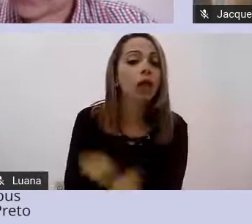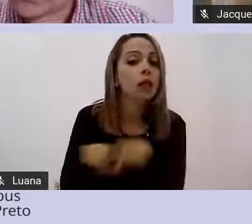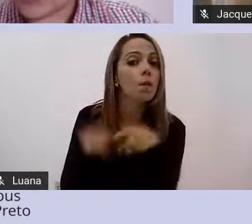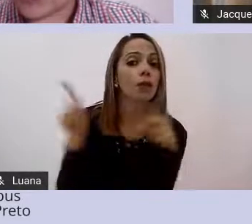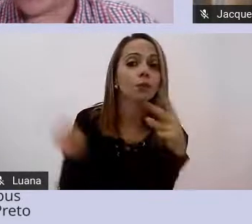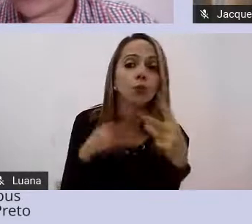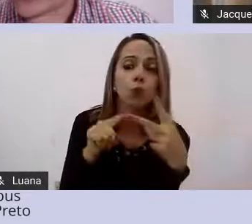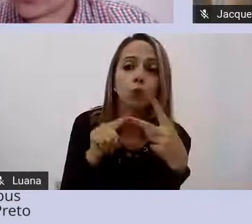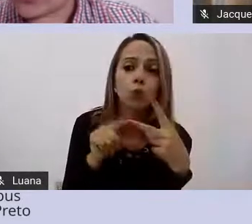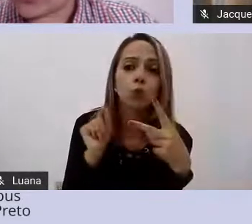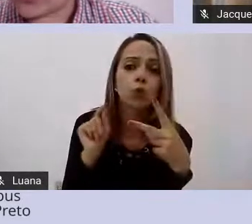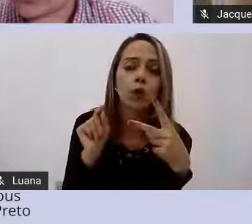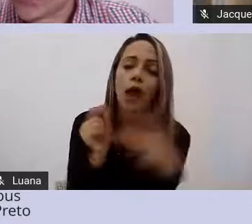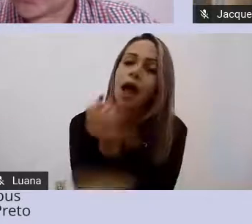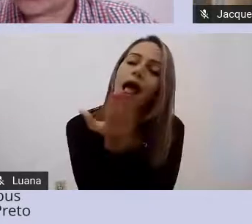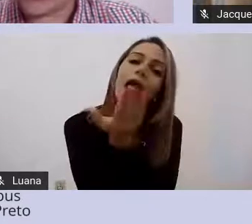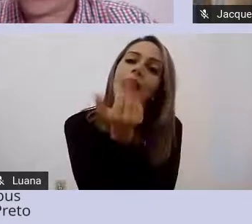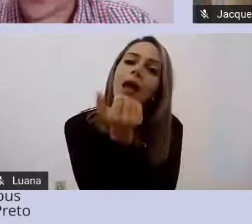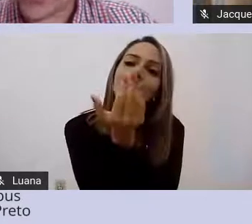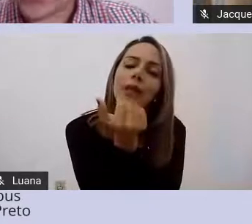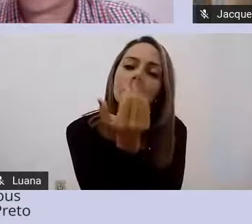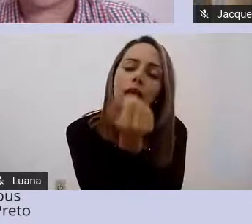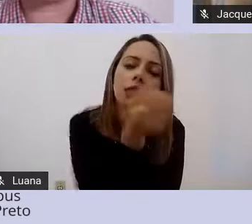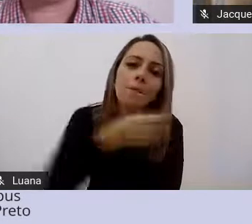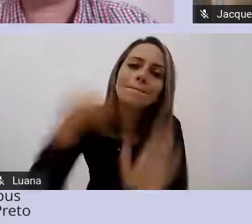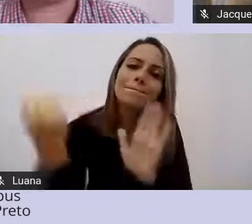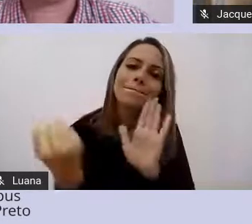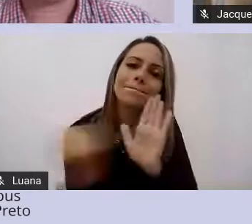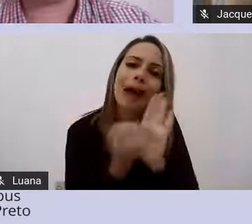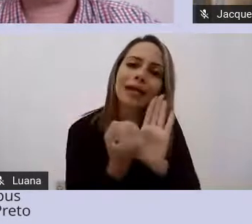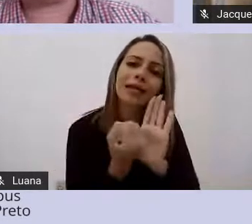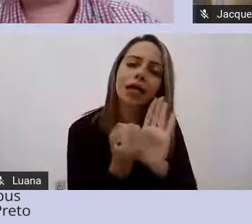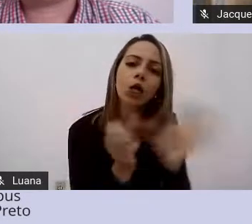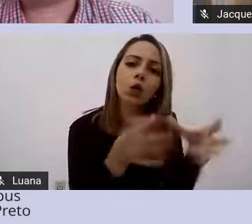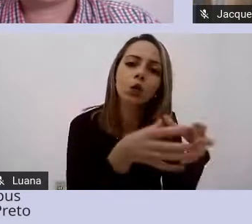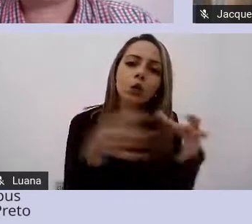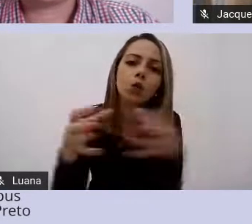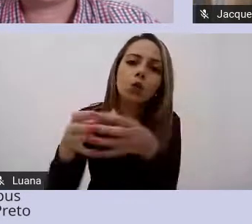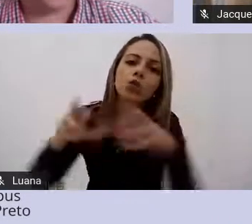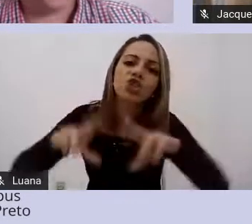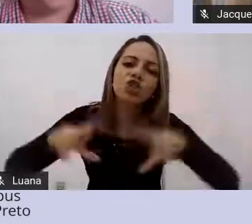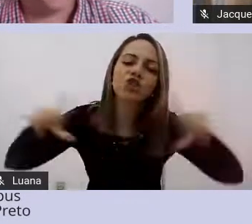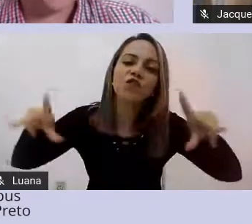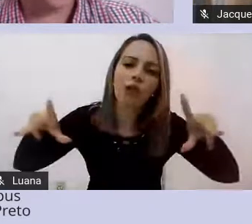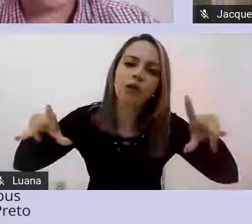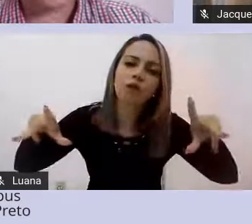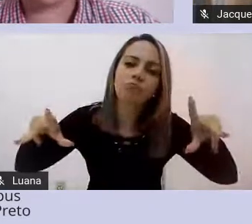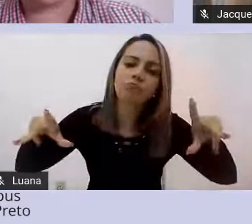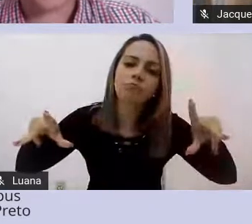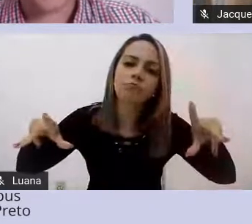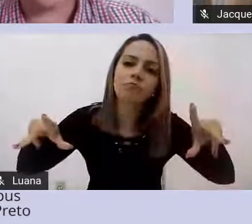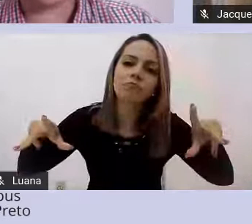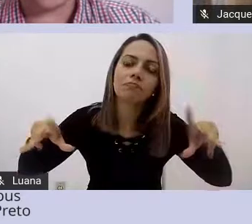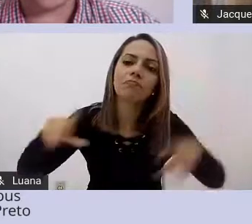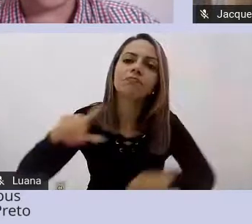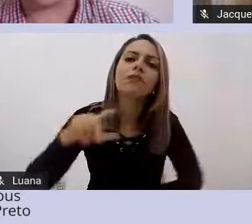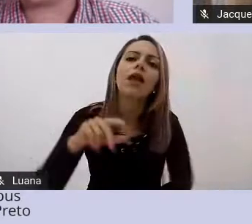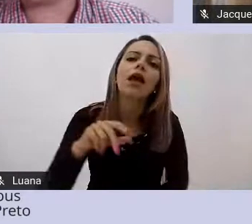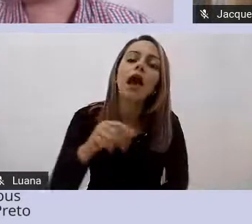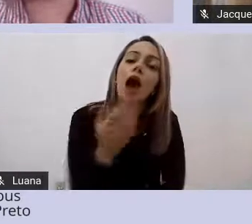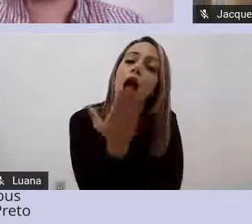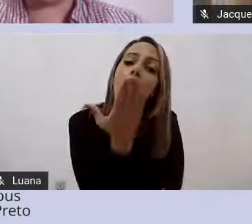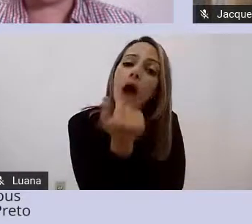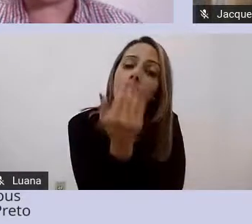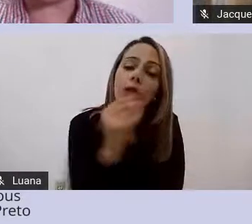que da alimentação como marca de diferença, né? Elemento de identitário, né, e